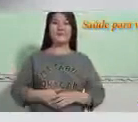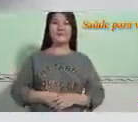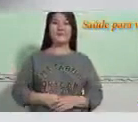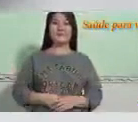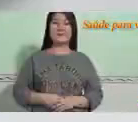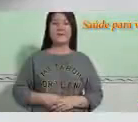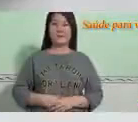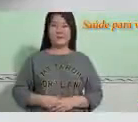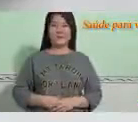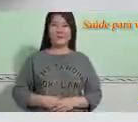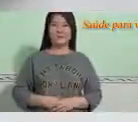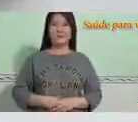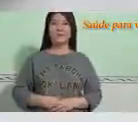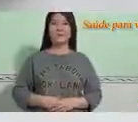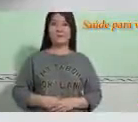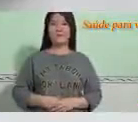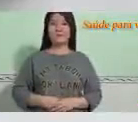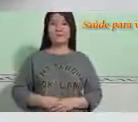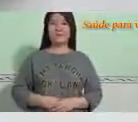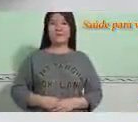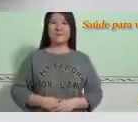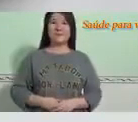Logo a seguir ao procedimento deve